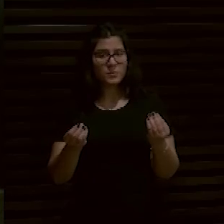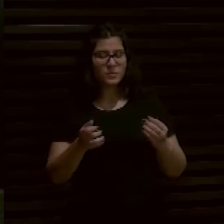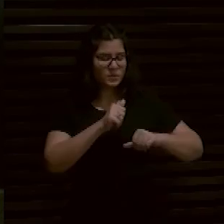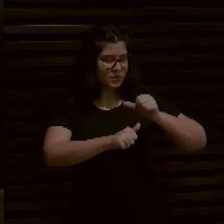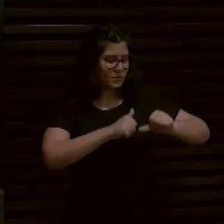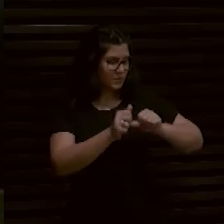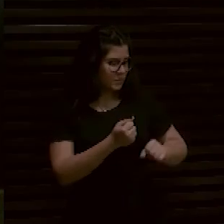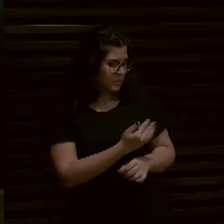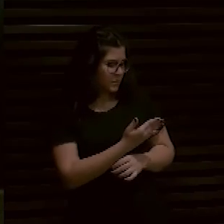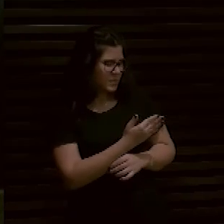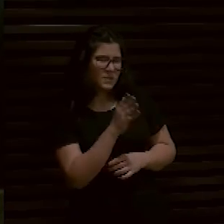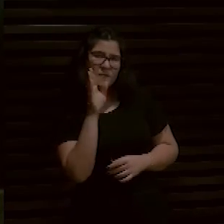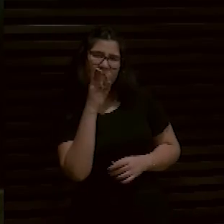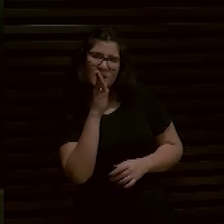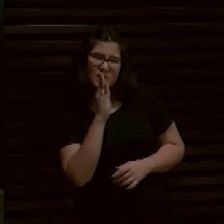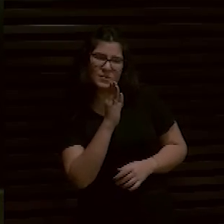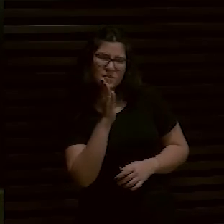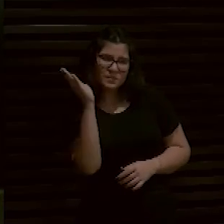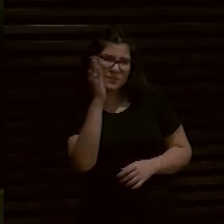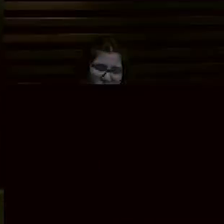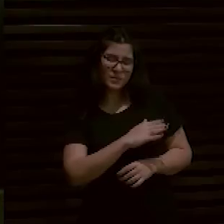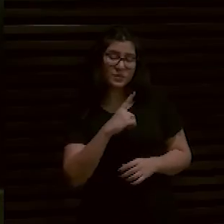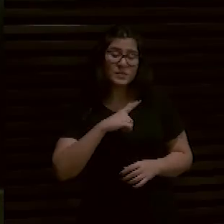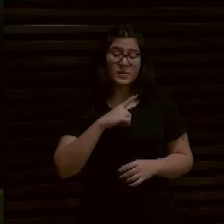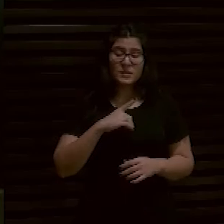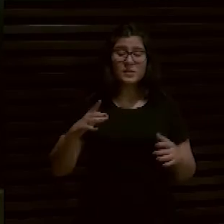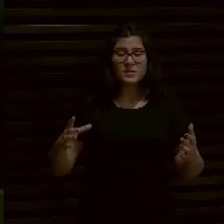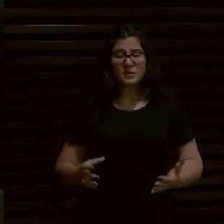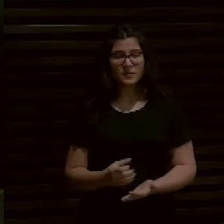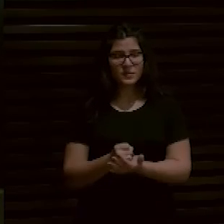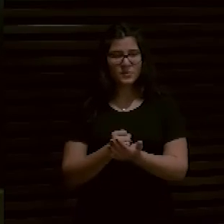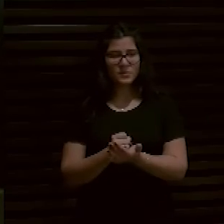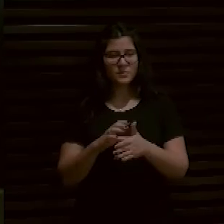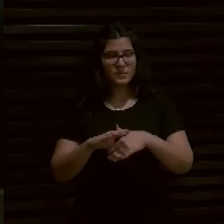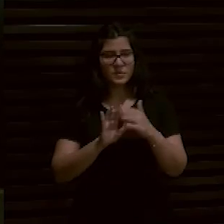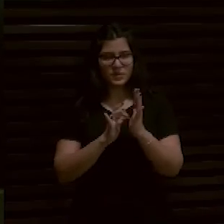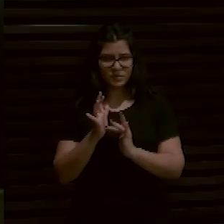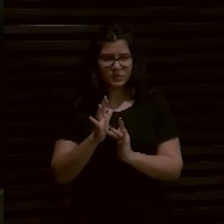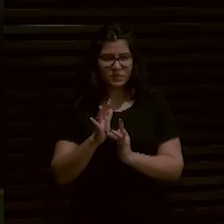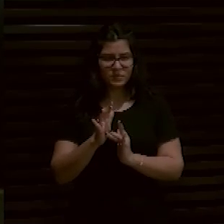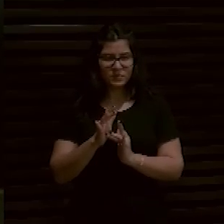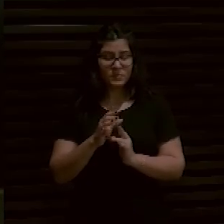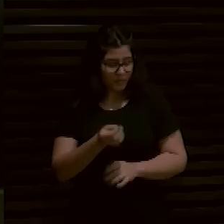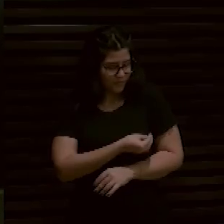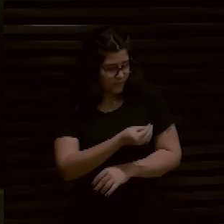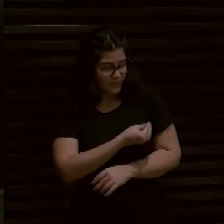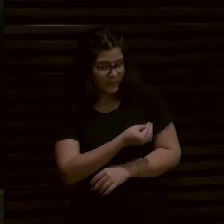maldoso, enganador. Nele há salvação, a água, a